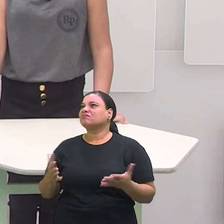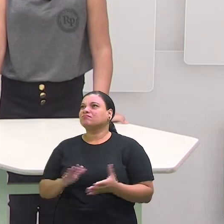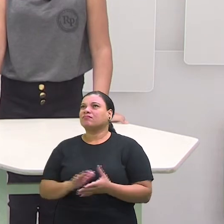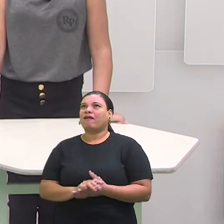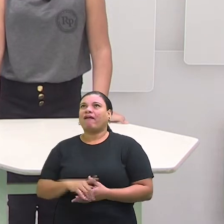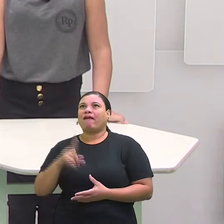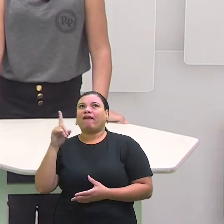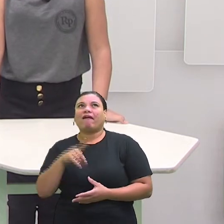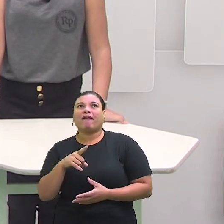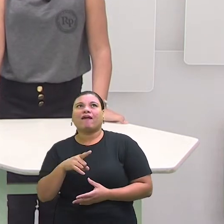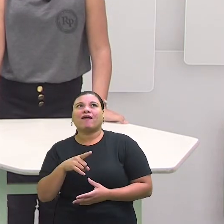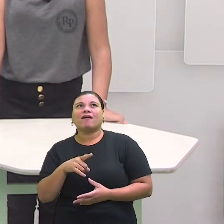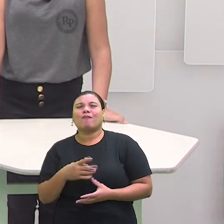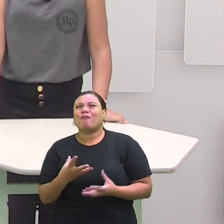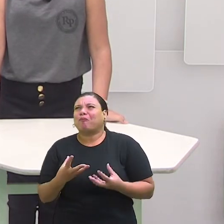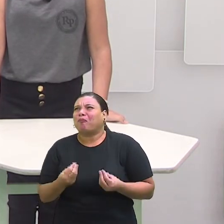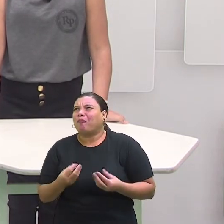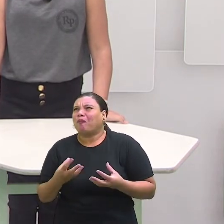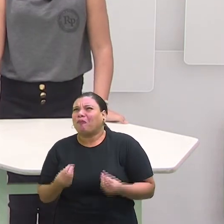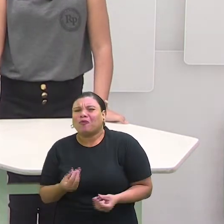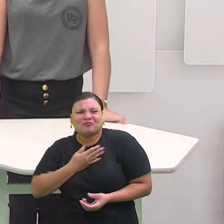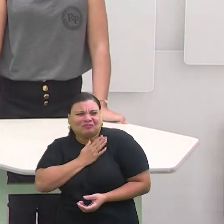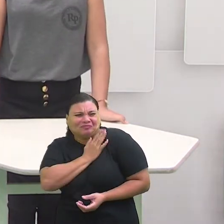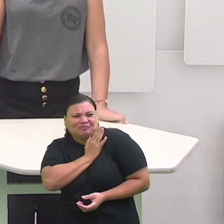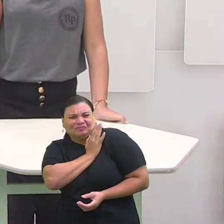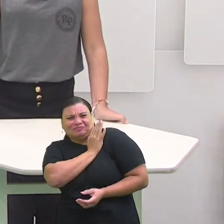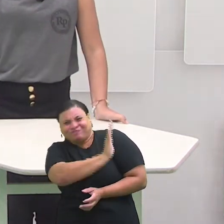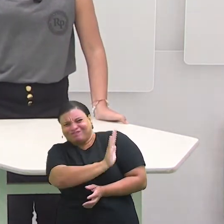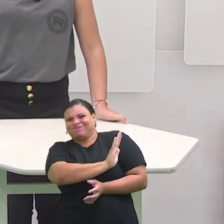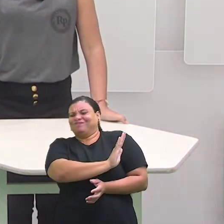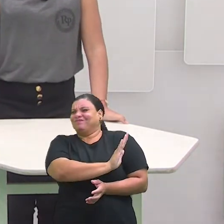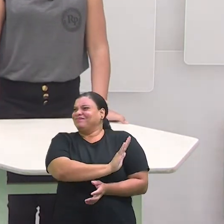Extremo, excessivo no mal.